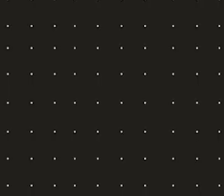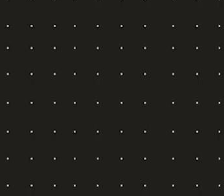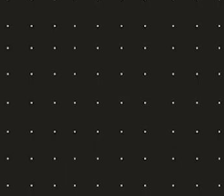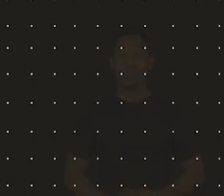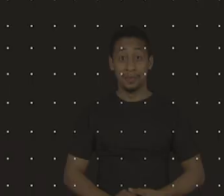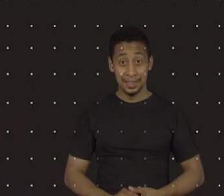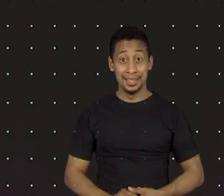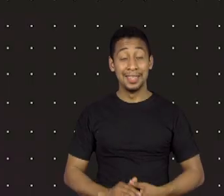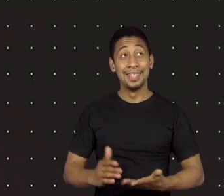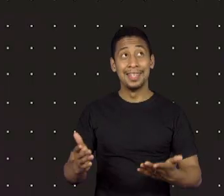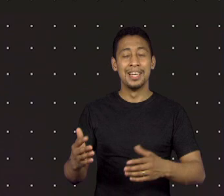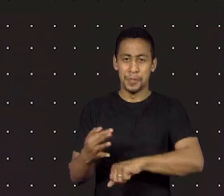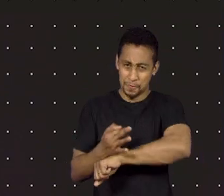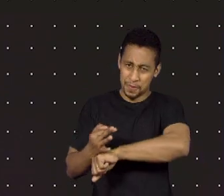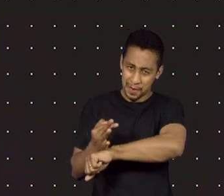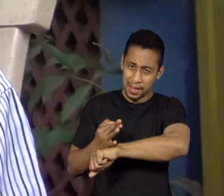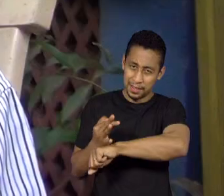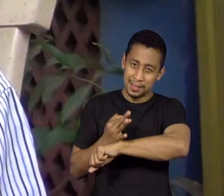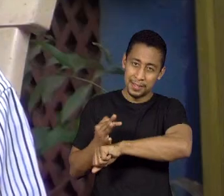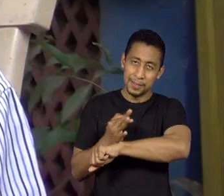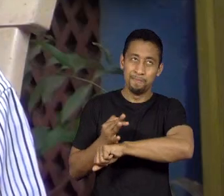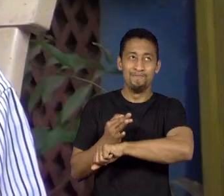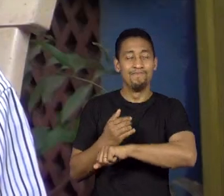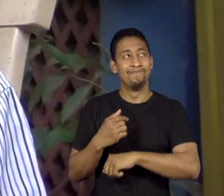Nas férias,